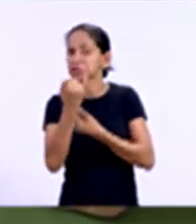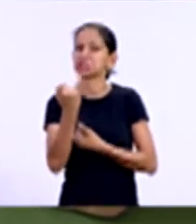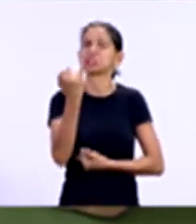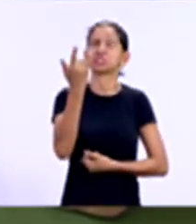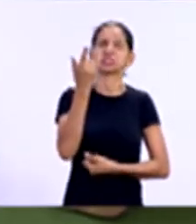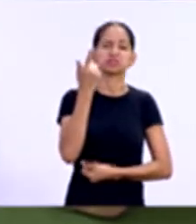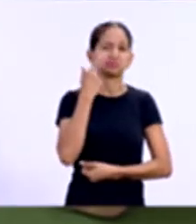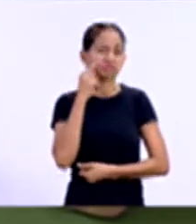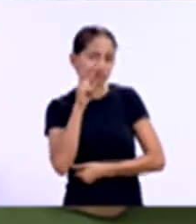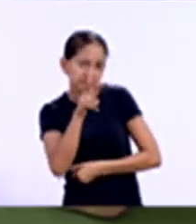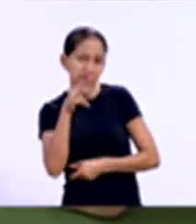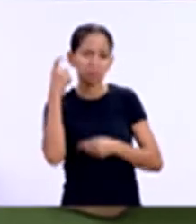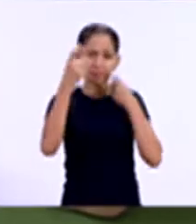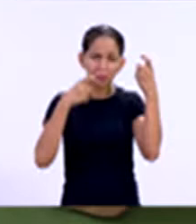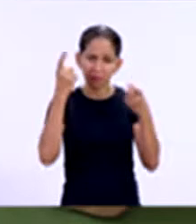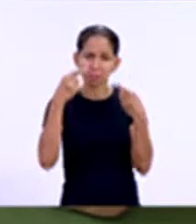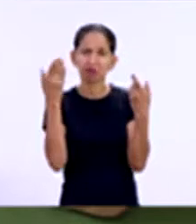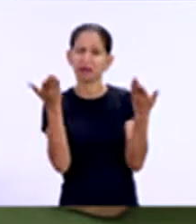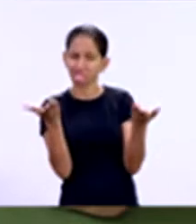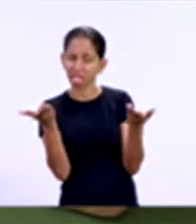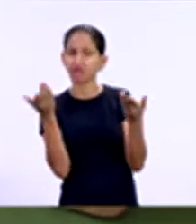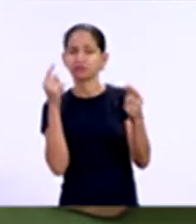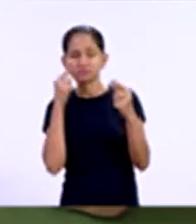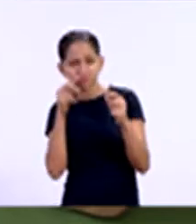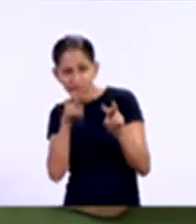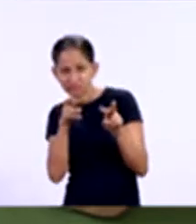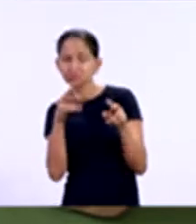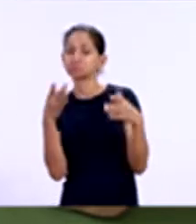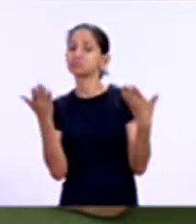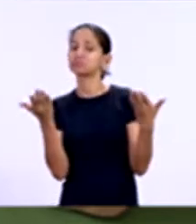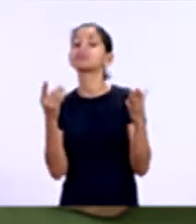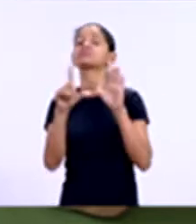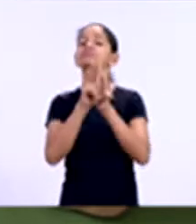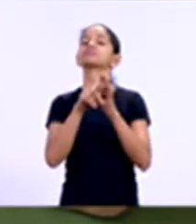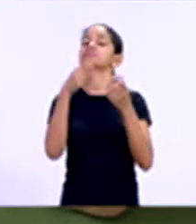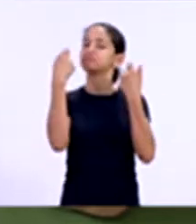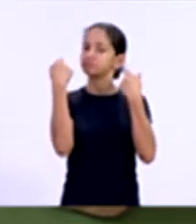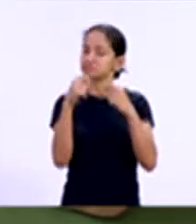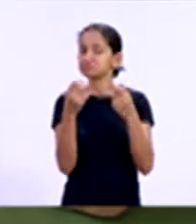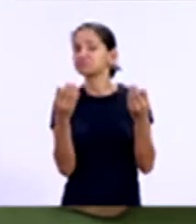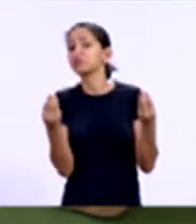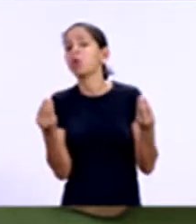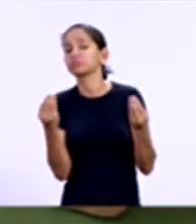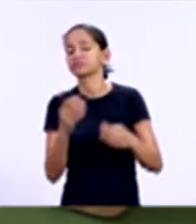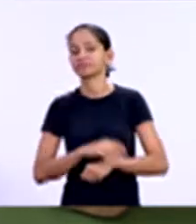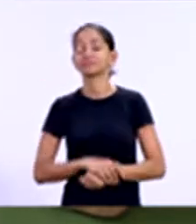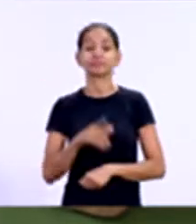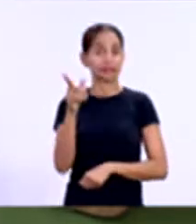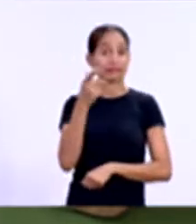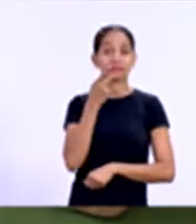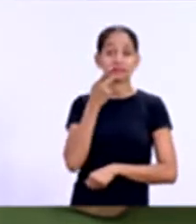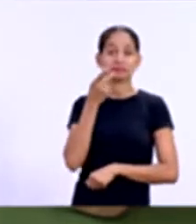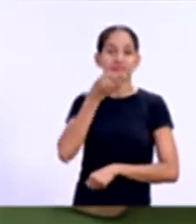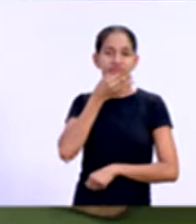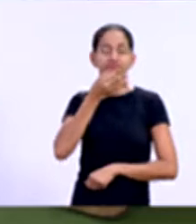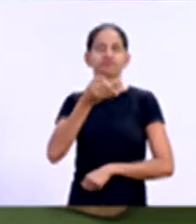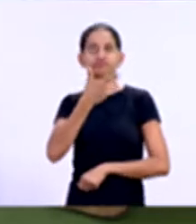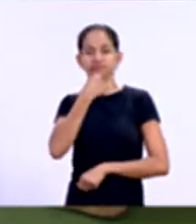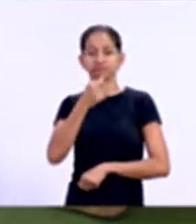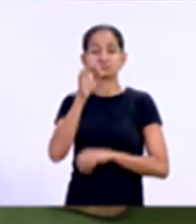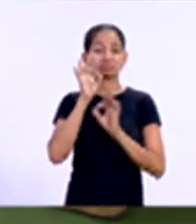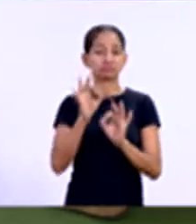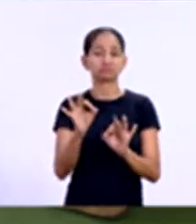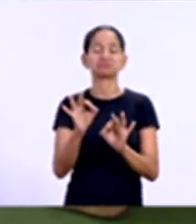da legislação que trata sobre educação à distância ou não tem importância, tanto faz? Sem dúvida é importante os